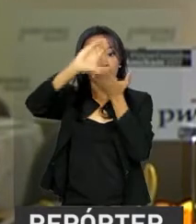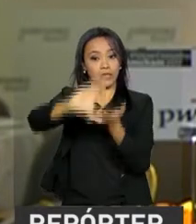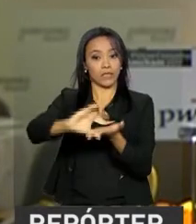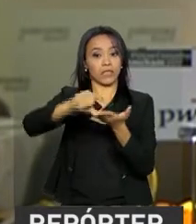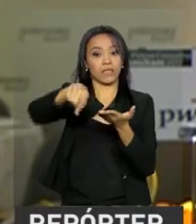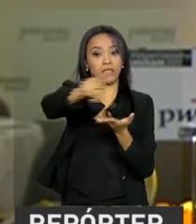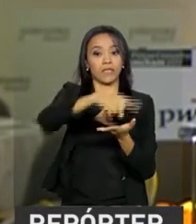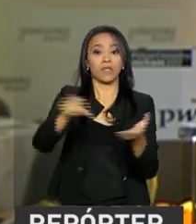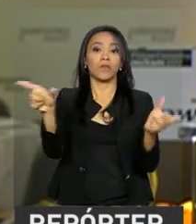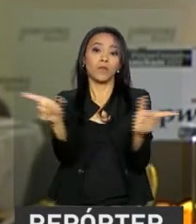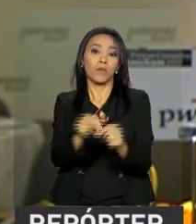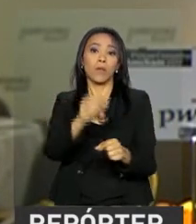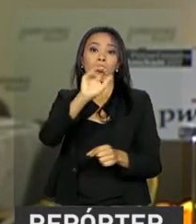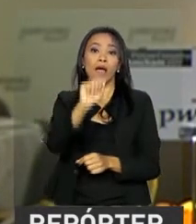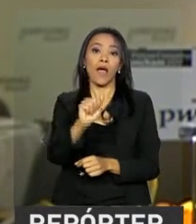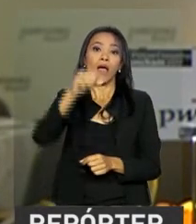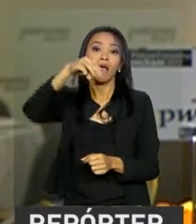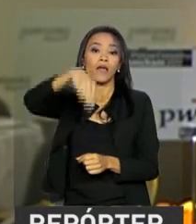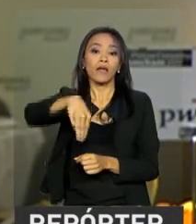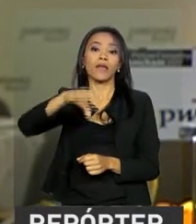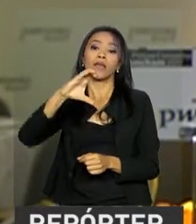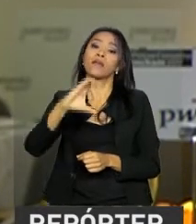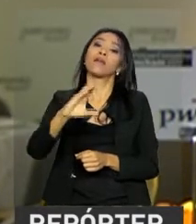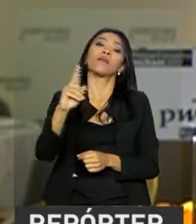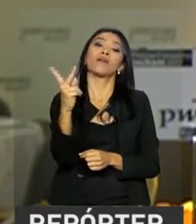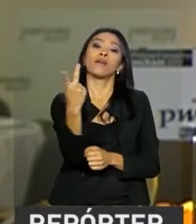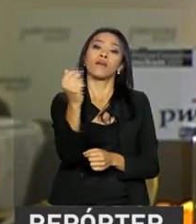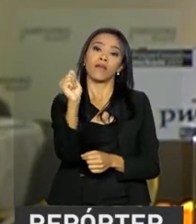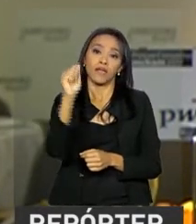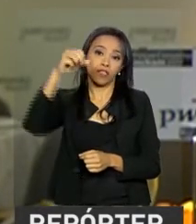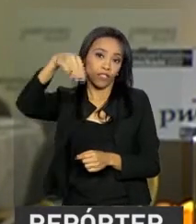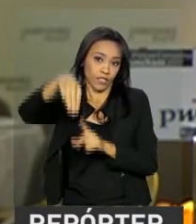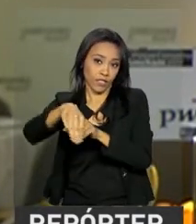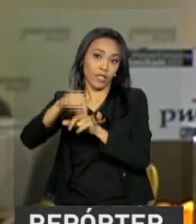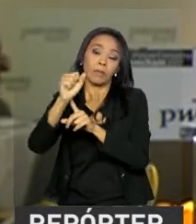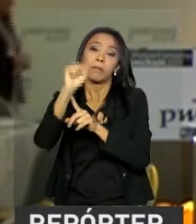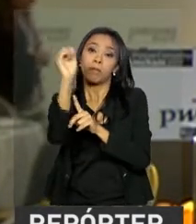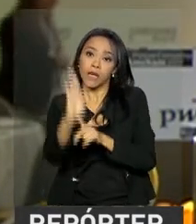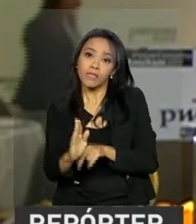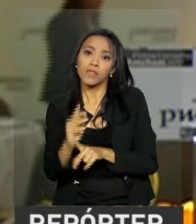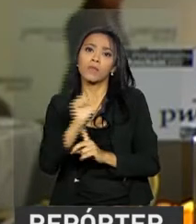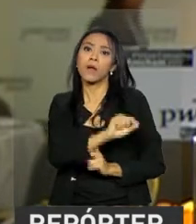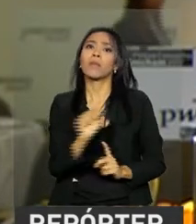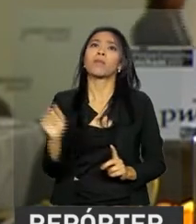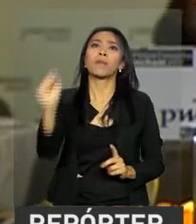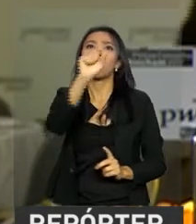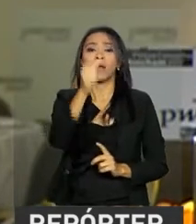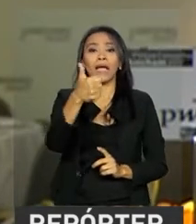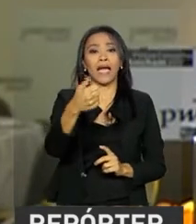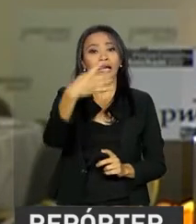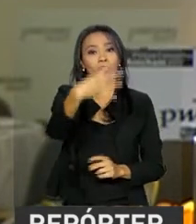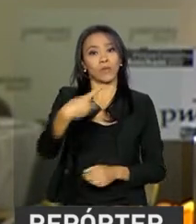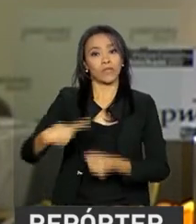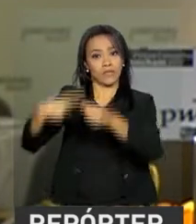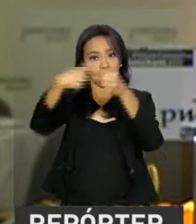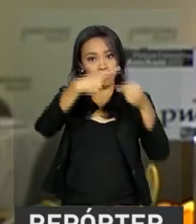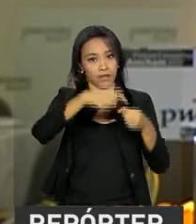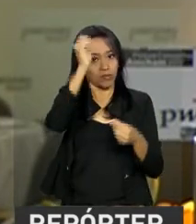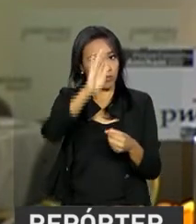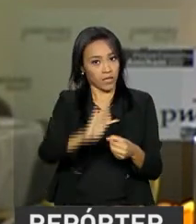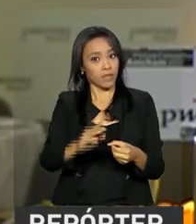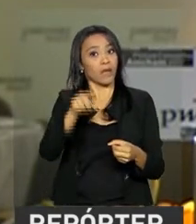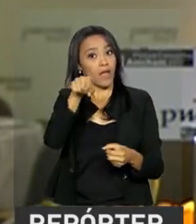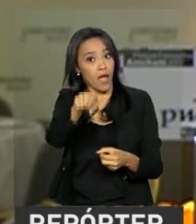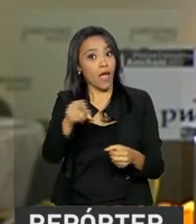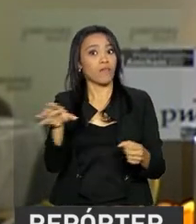de comércio criado há 98 anos antes no brasil está presente em 14 cidade do país é considerada a maior câmara